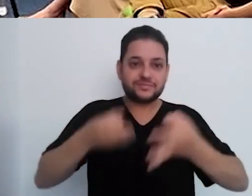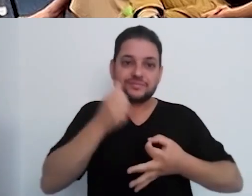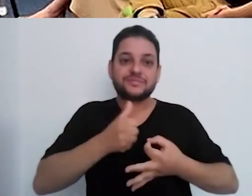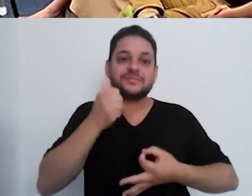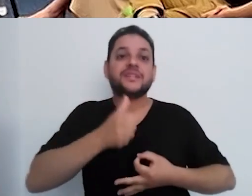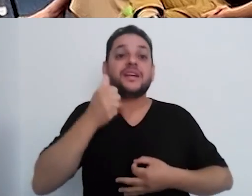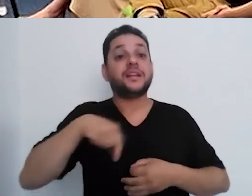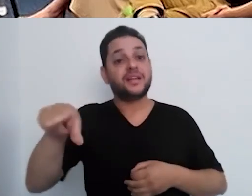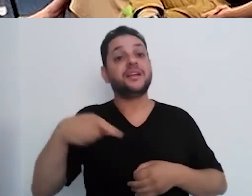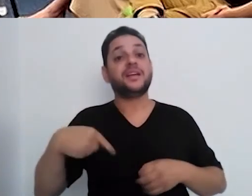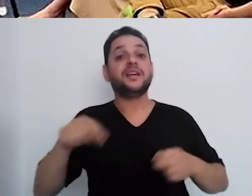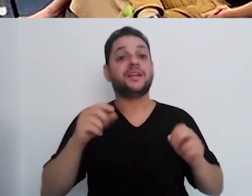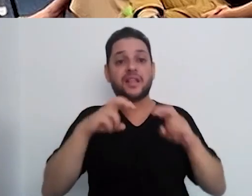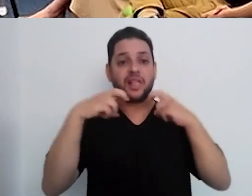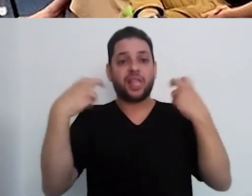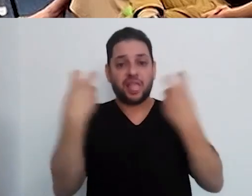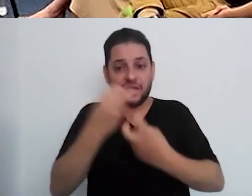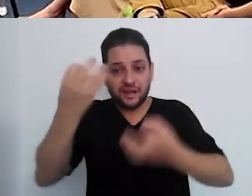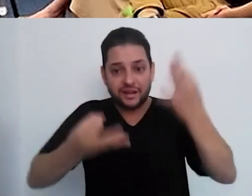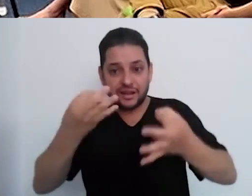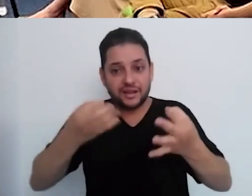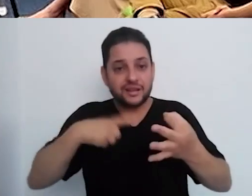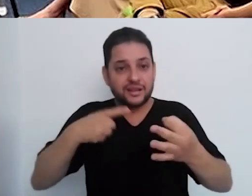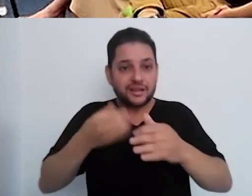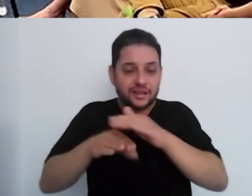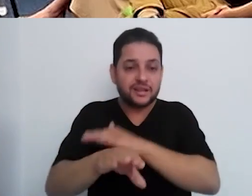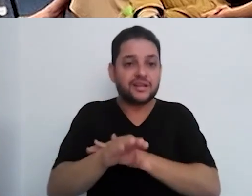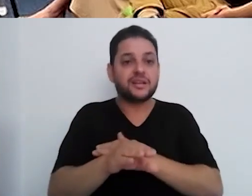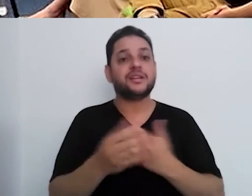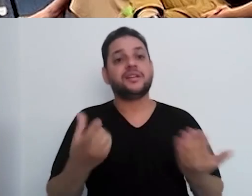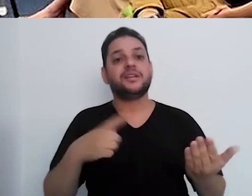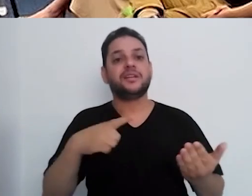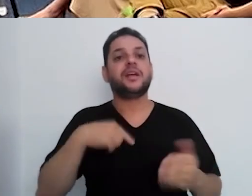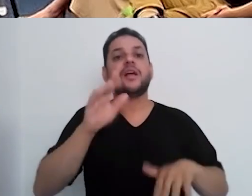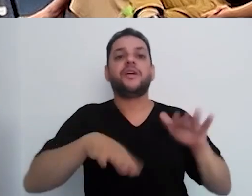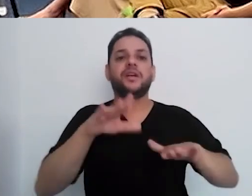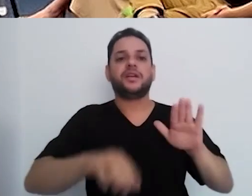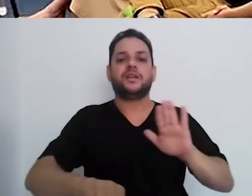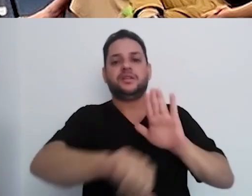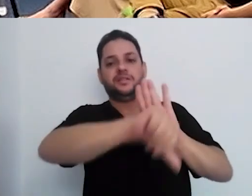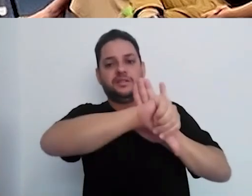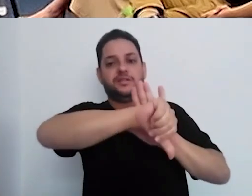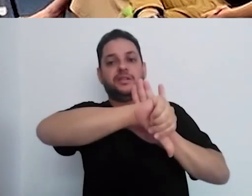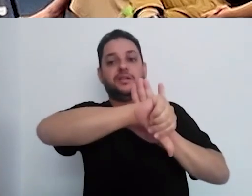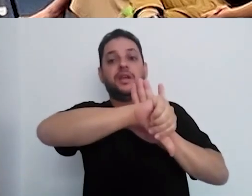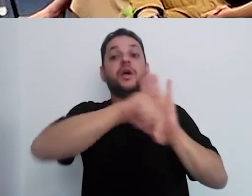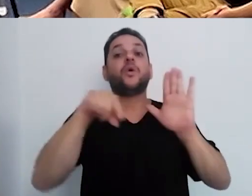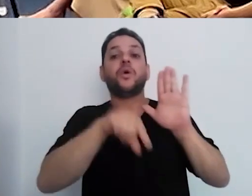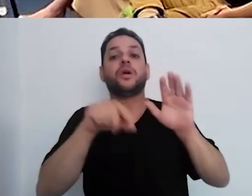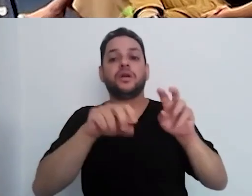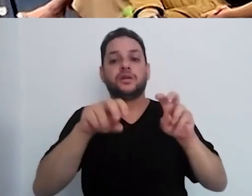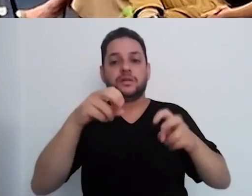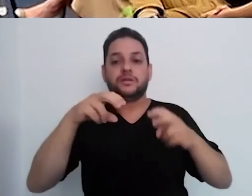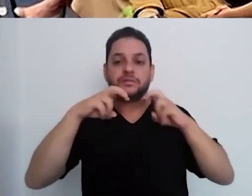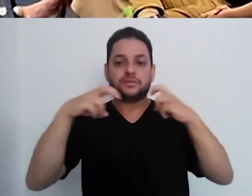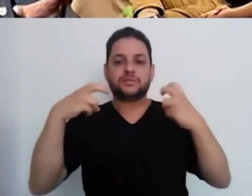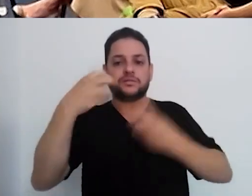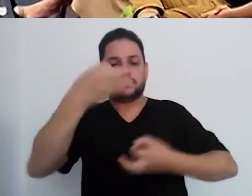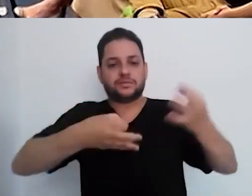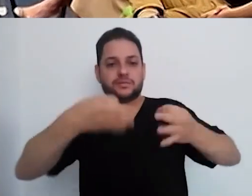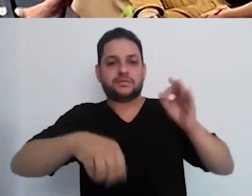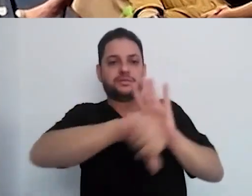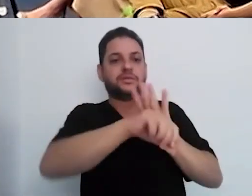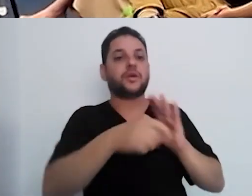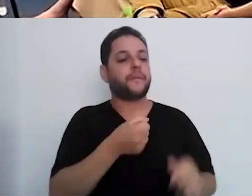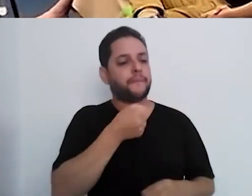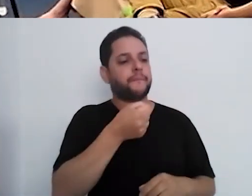audiência, é uma coisa que a gente passa, às vezes, também na audiência criminal, Branca, quando a gente vai fazer um interrogatório ou a gente vai ouvir